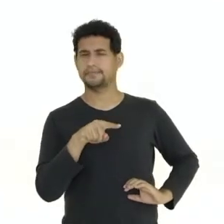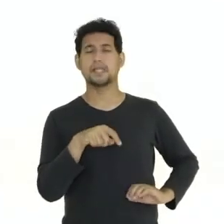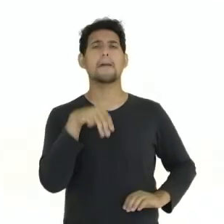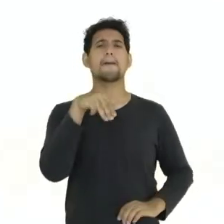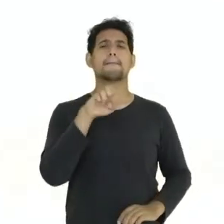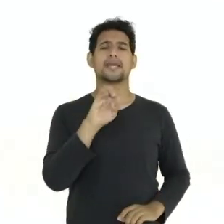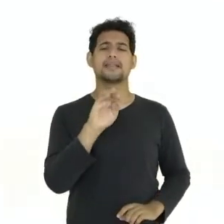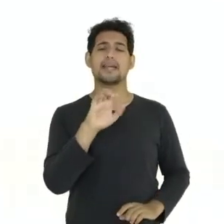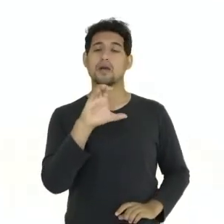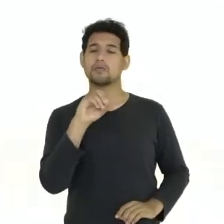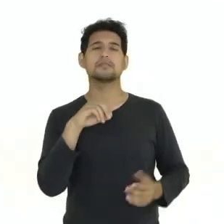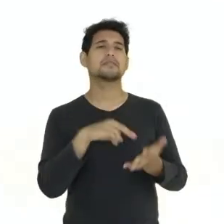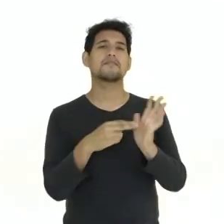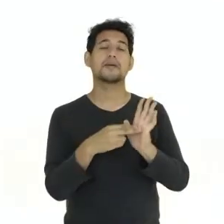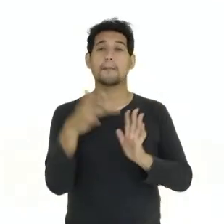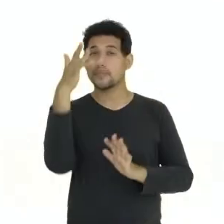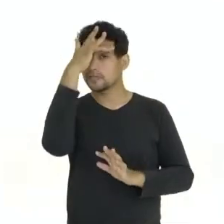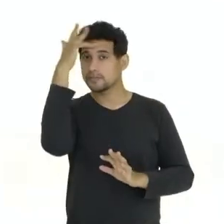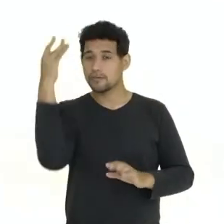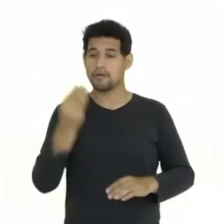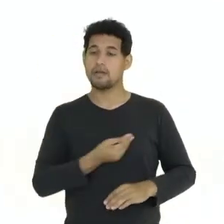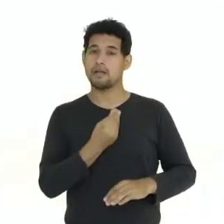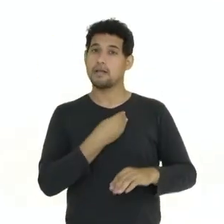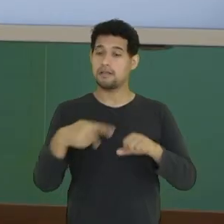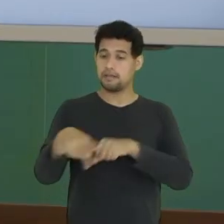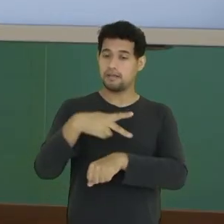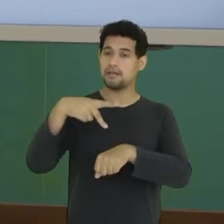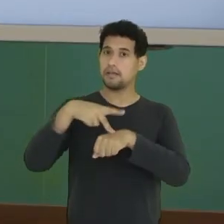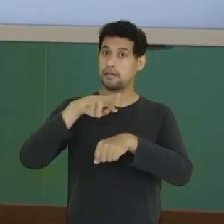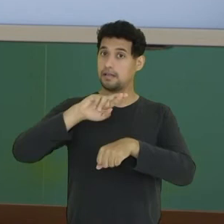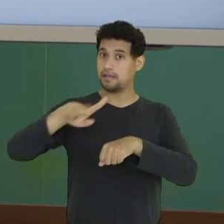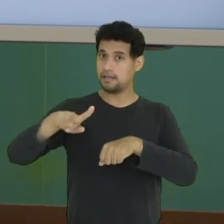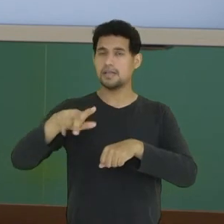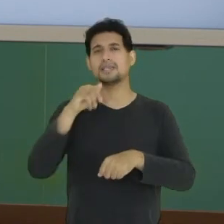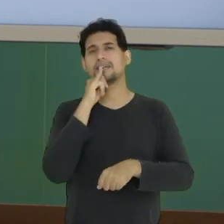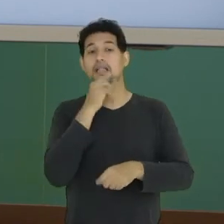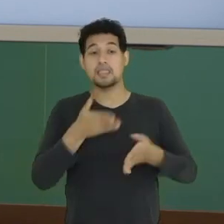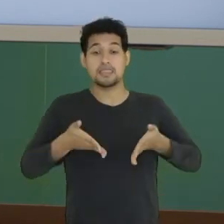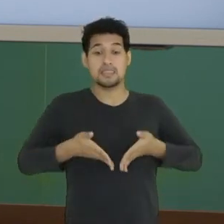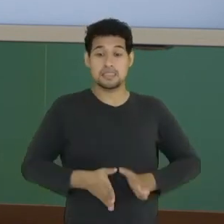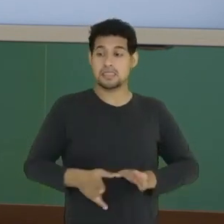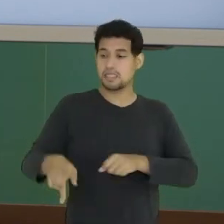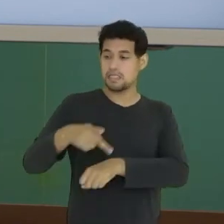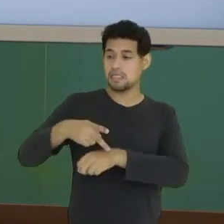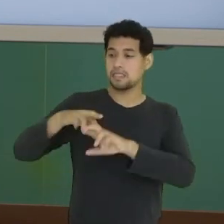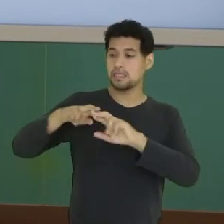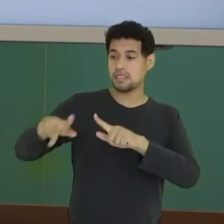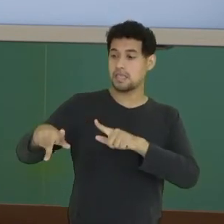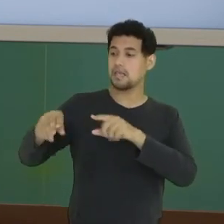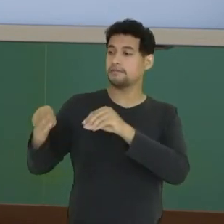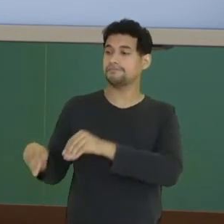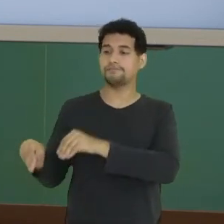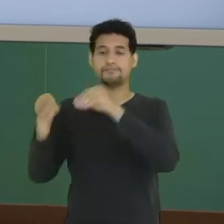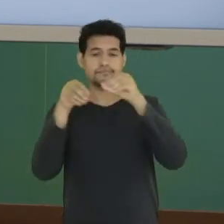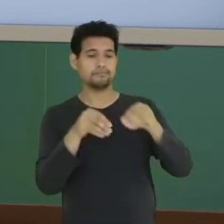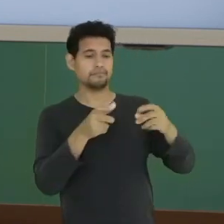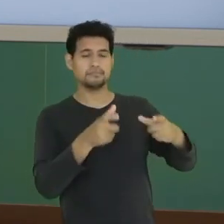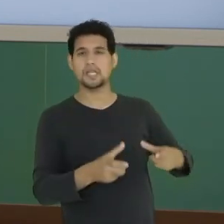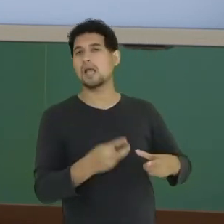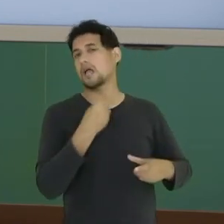os estrangeiros, então aqueles que não haviam nascido na cidade-estado de Atenas, não